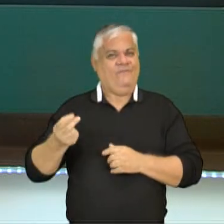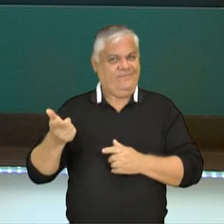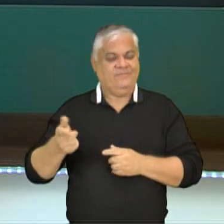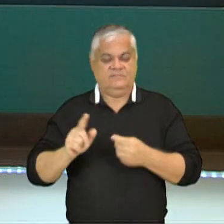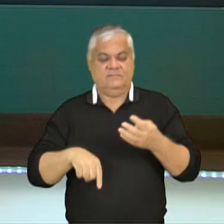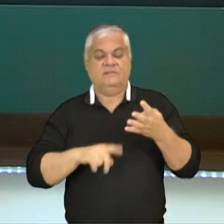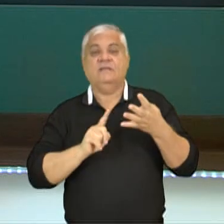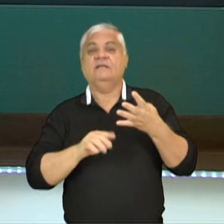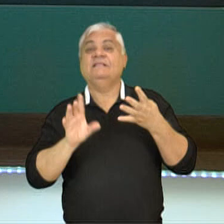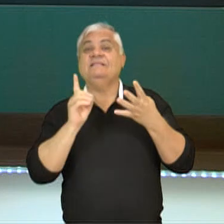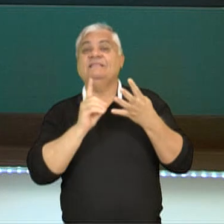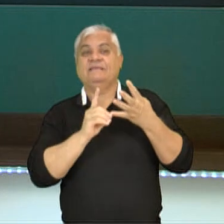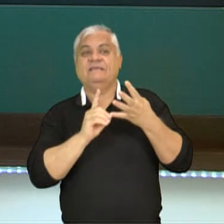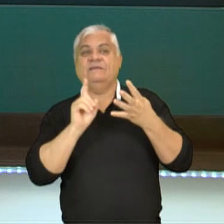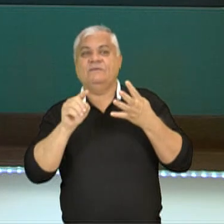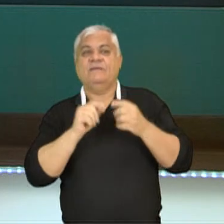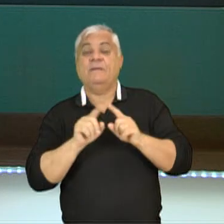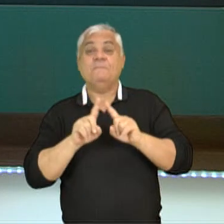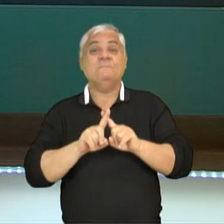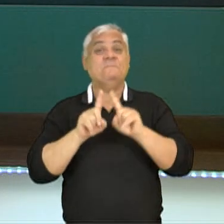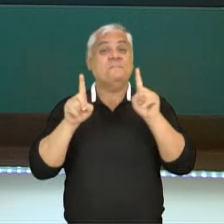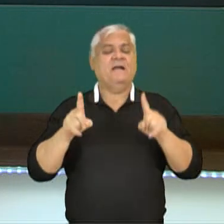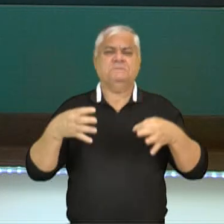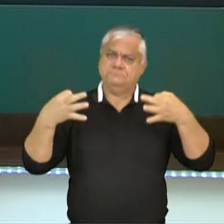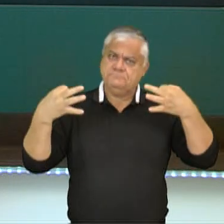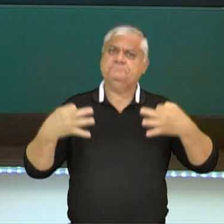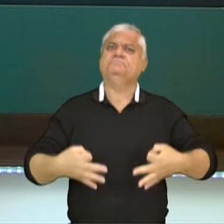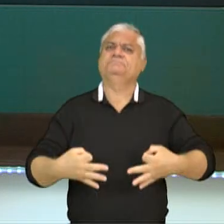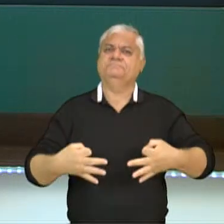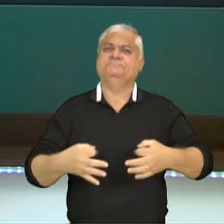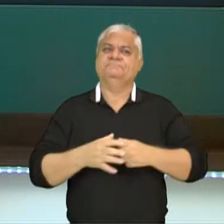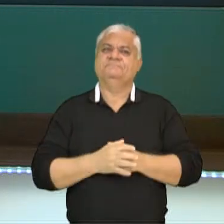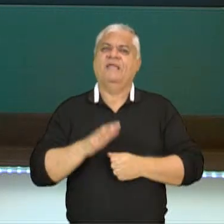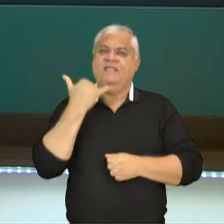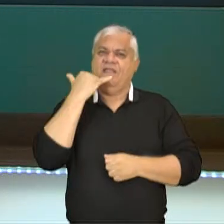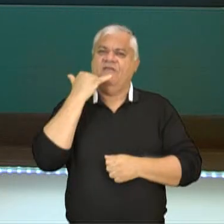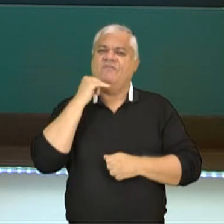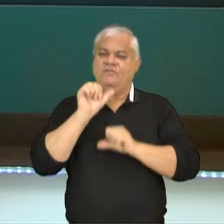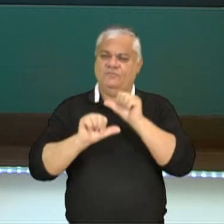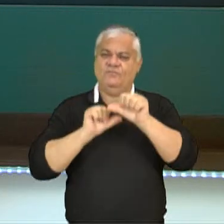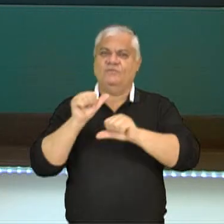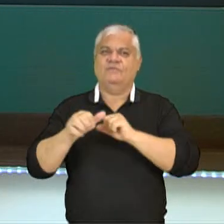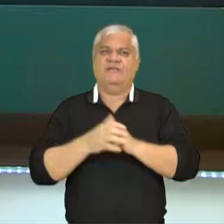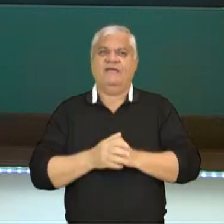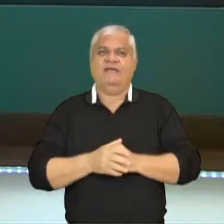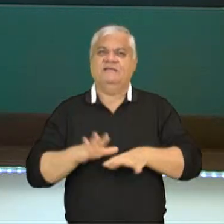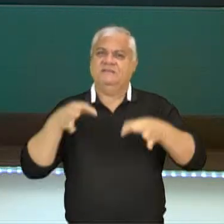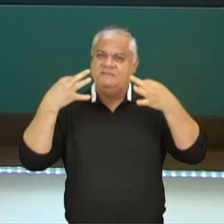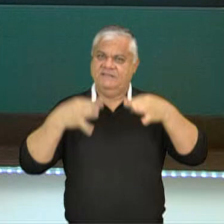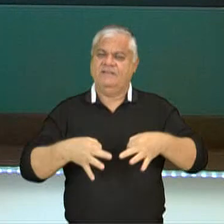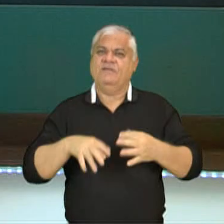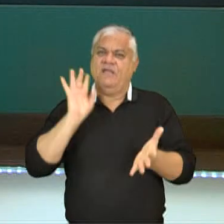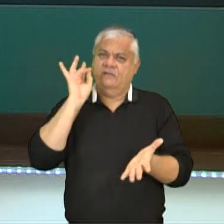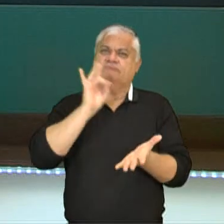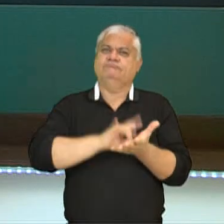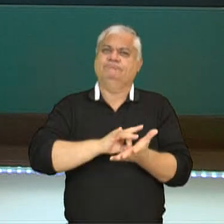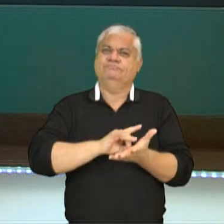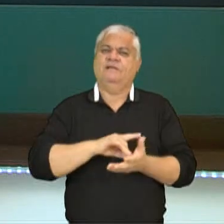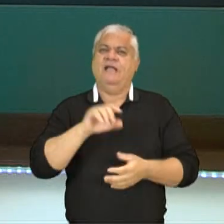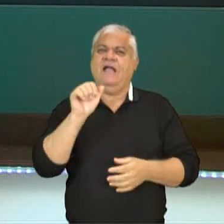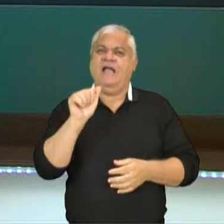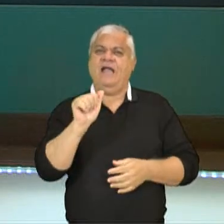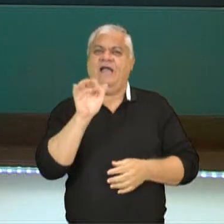né? E na letra D, mas certamente o telefone mudará. Então, esse certamente indica o quê?